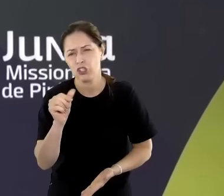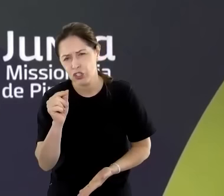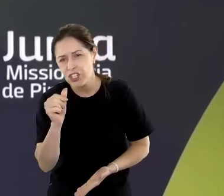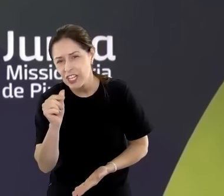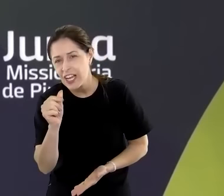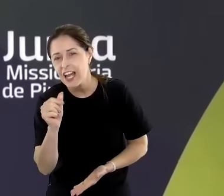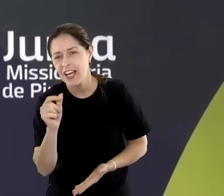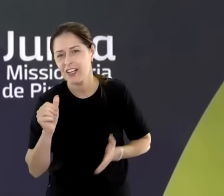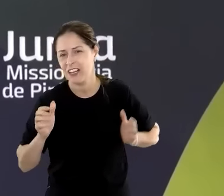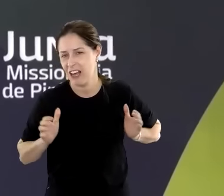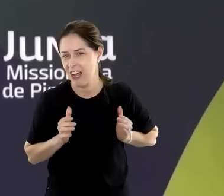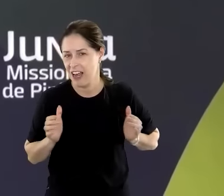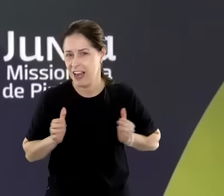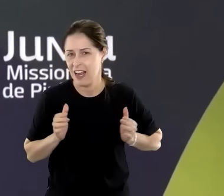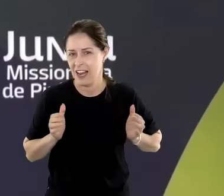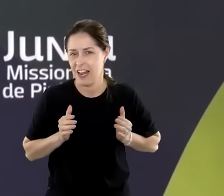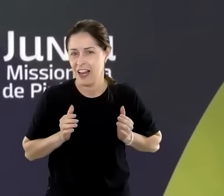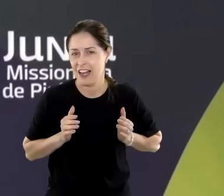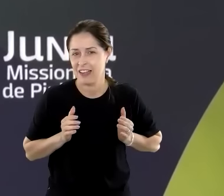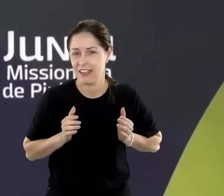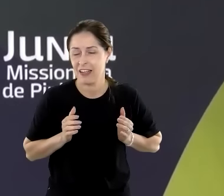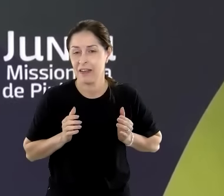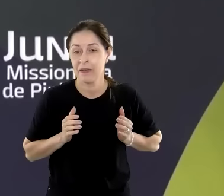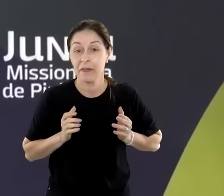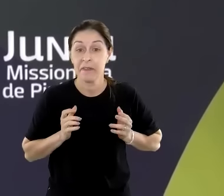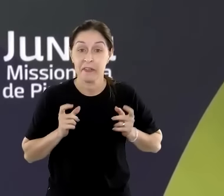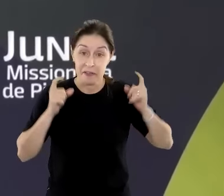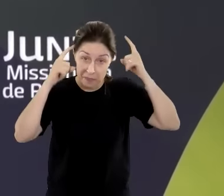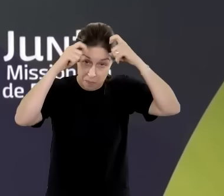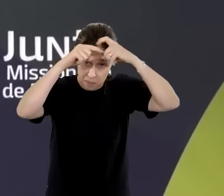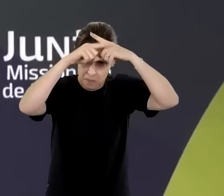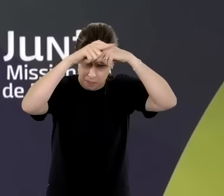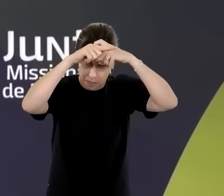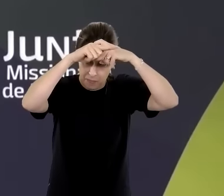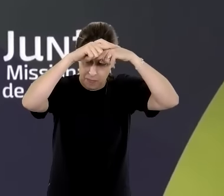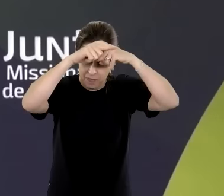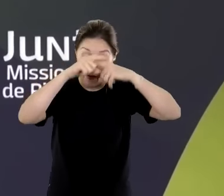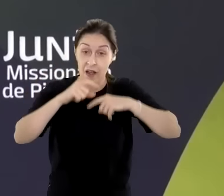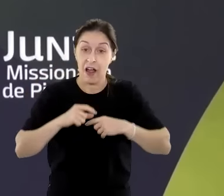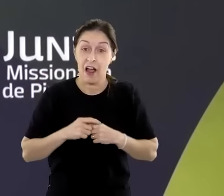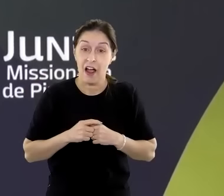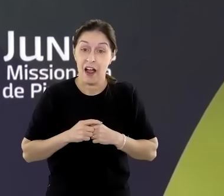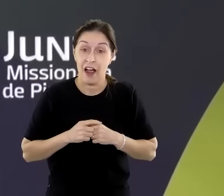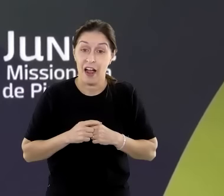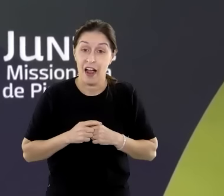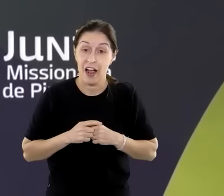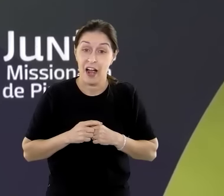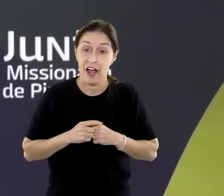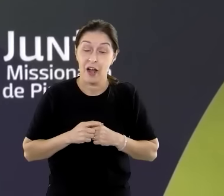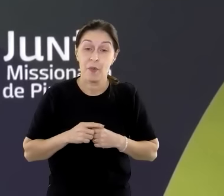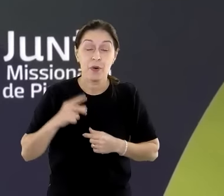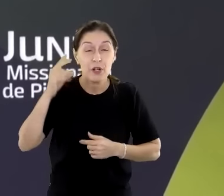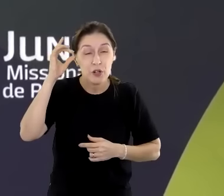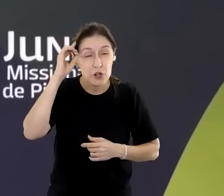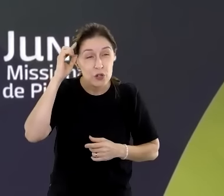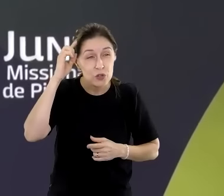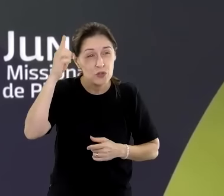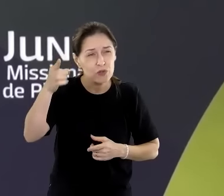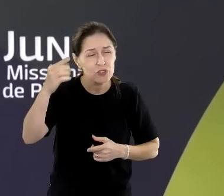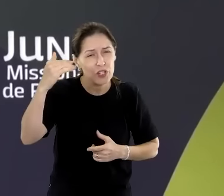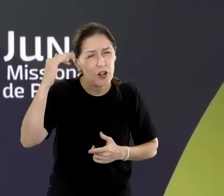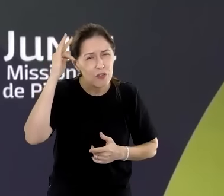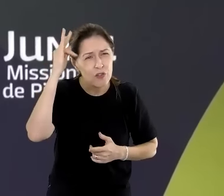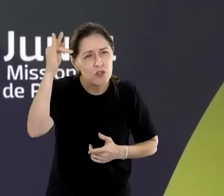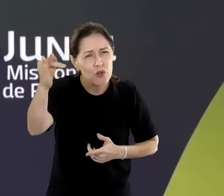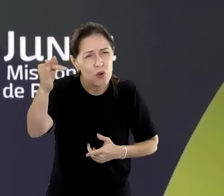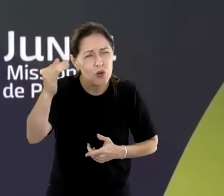aqueles que ficam preocupados com amanhã, se vão comer, se vão beber, se vão vestir, se vão morar, se vão estudar, se vão casar,